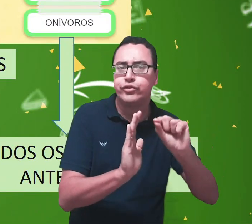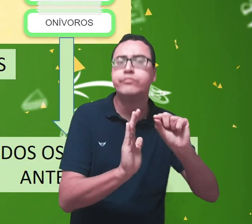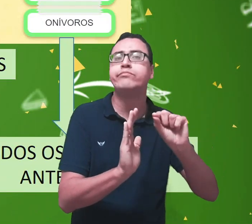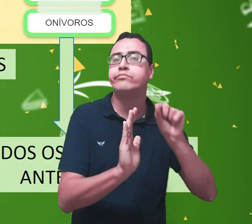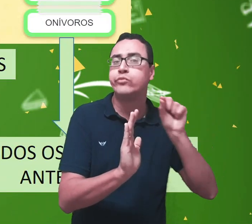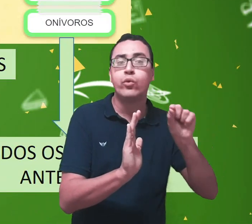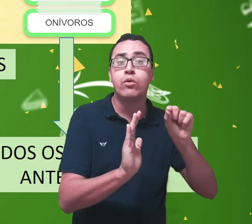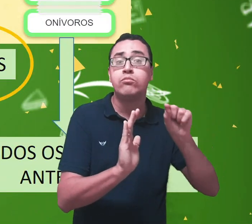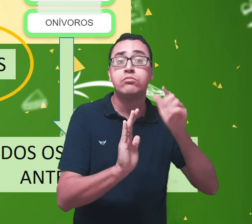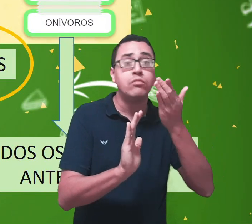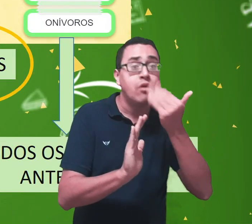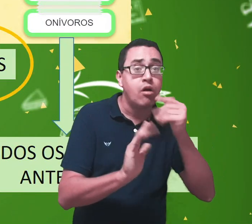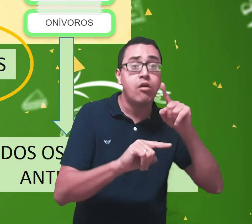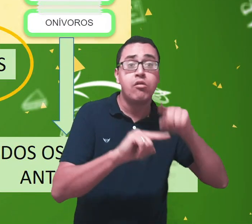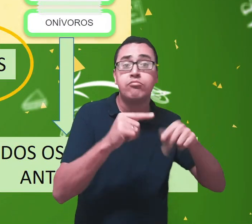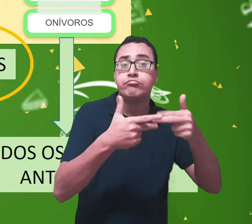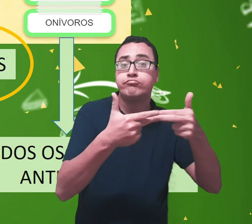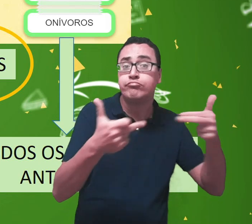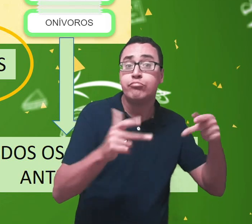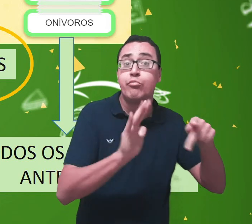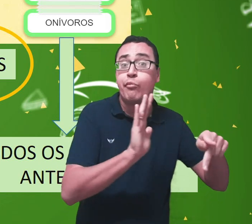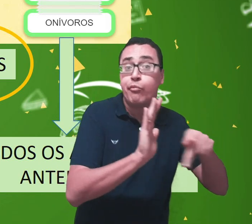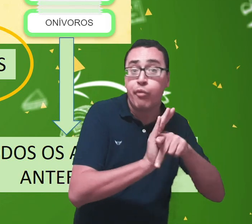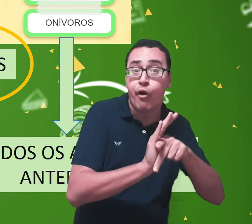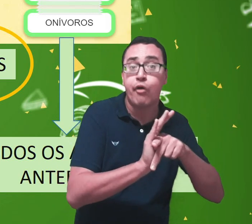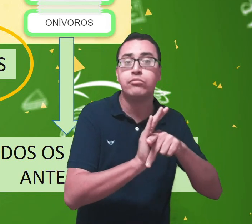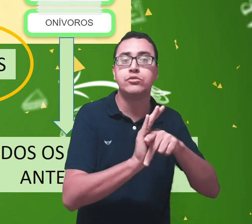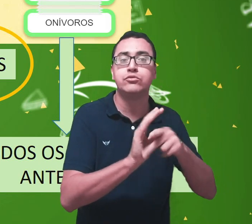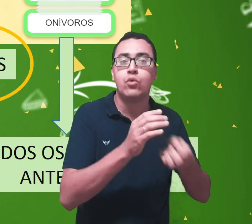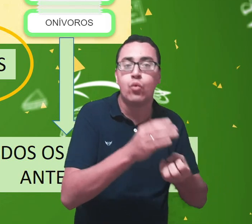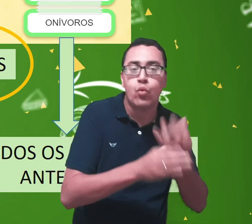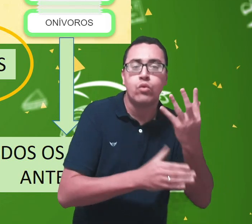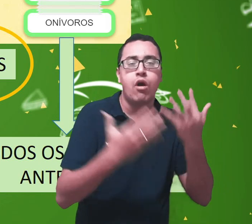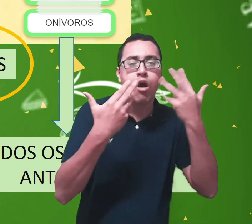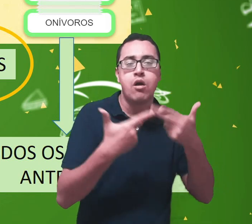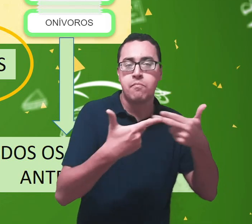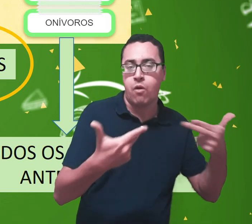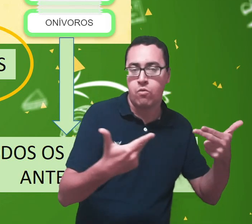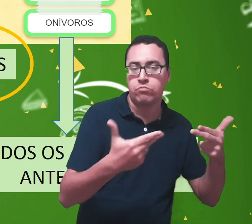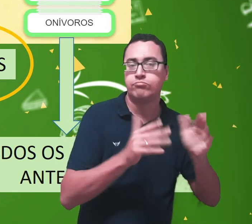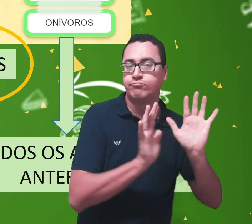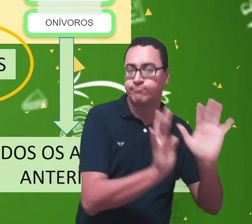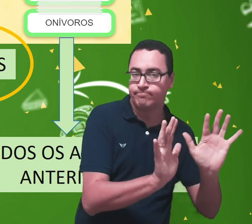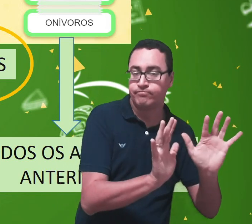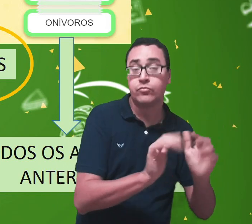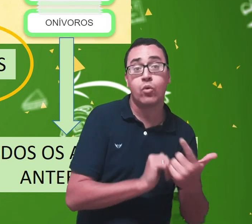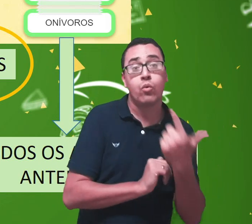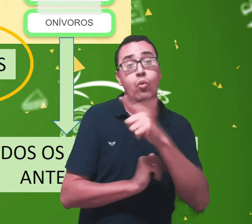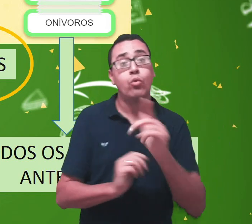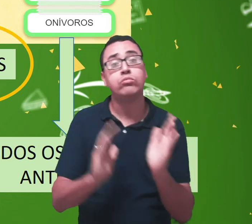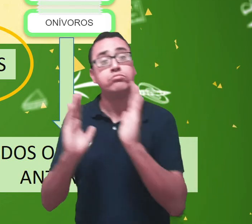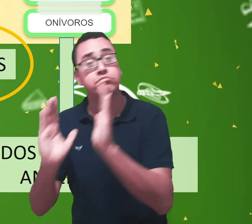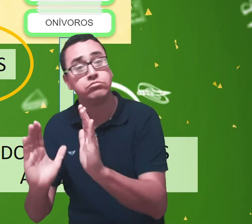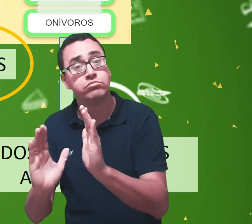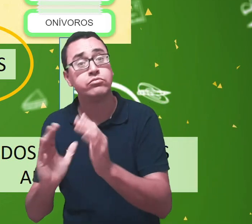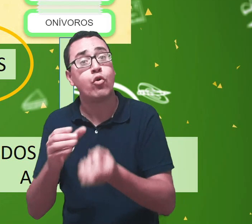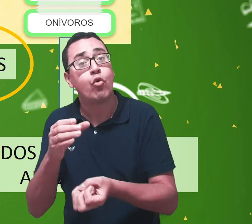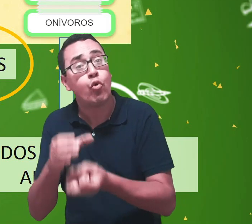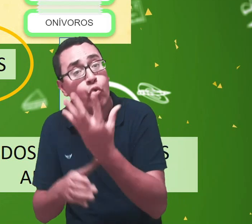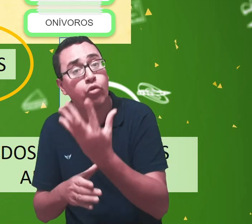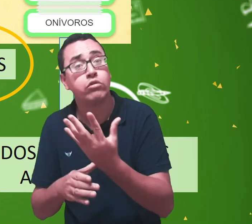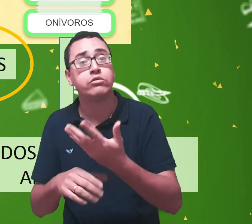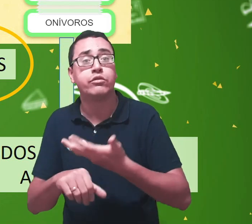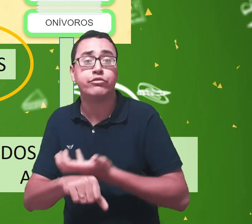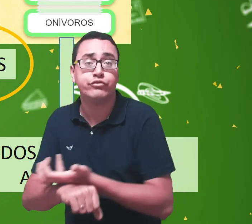marcado, todos os produtos que são de origem animal. E desse outro lado, eu tenho aqui os que são de